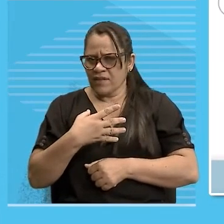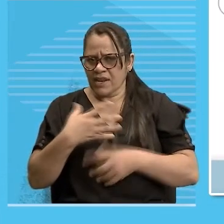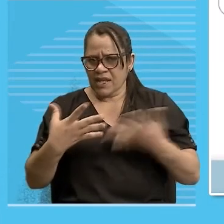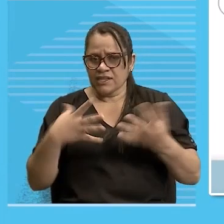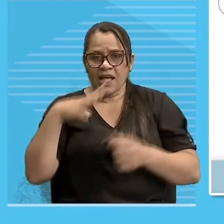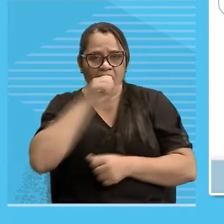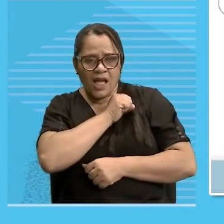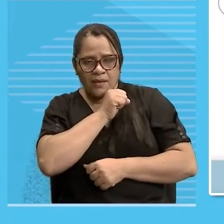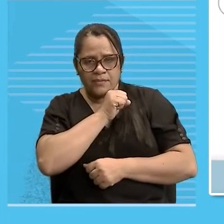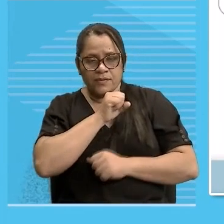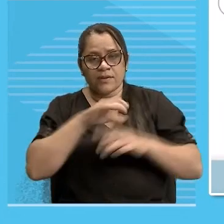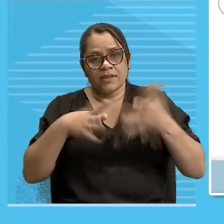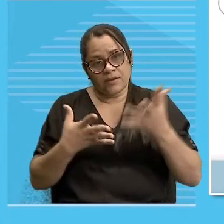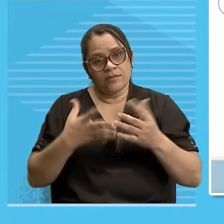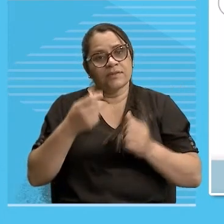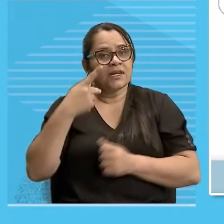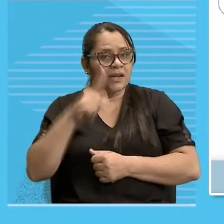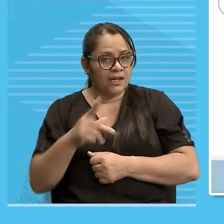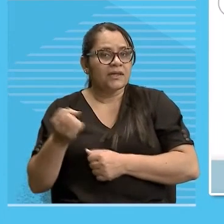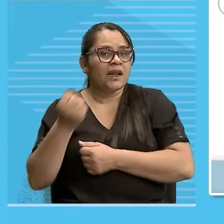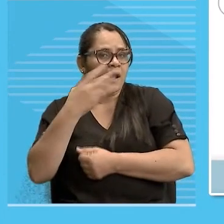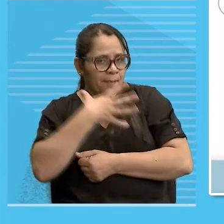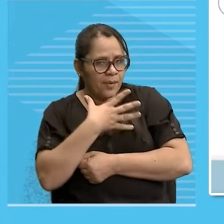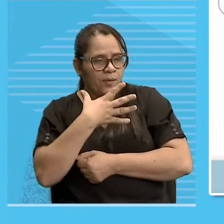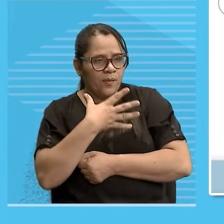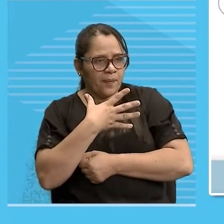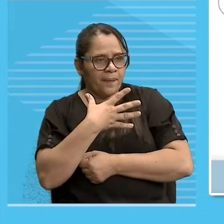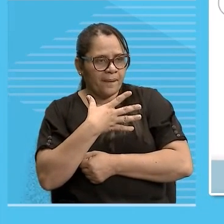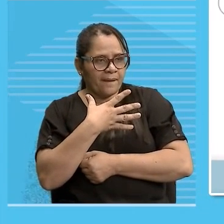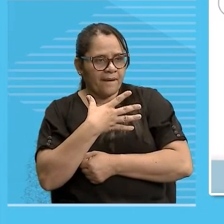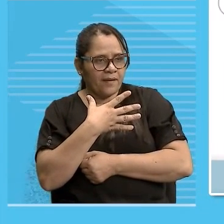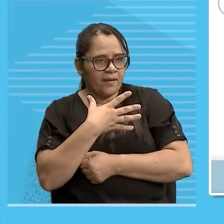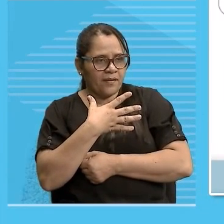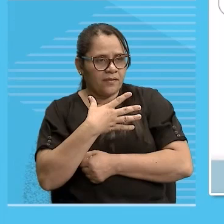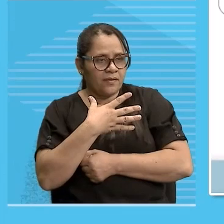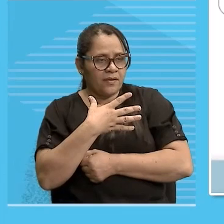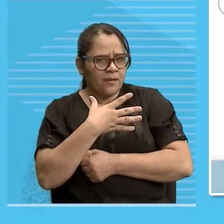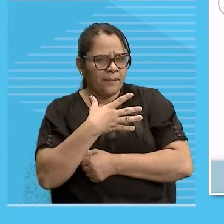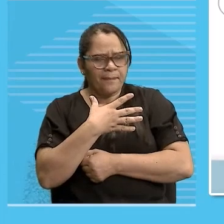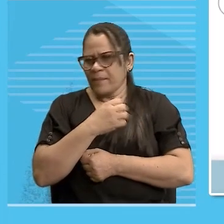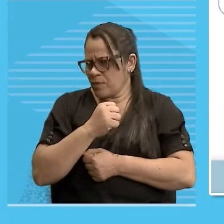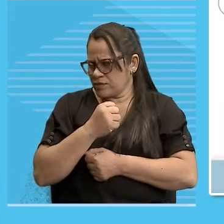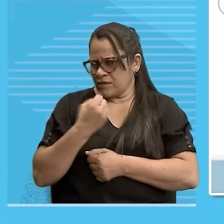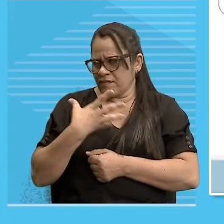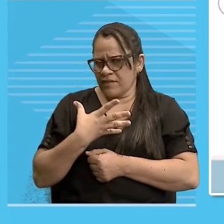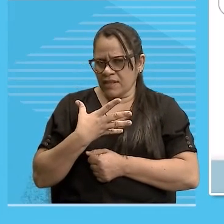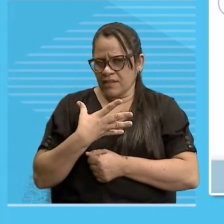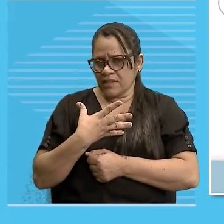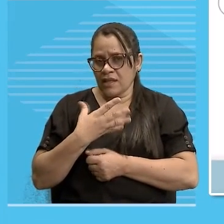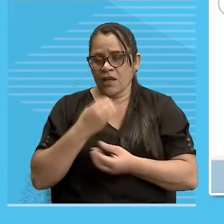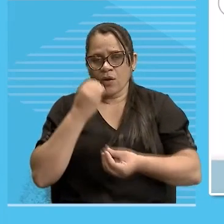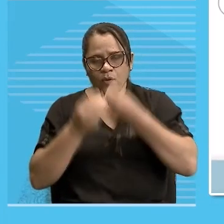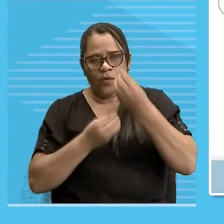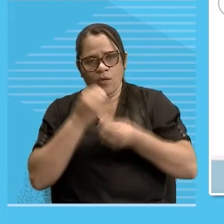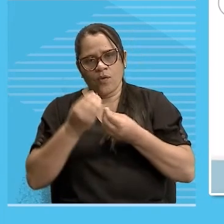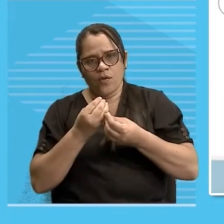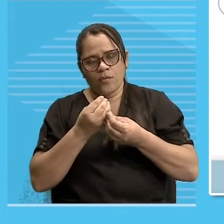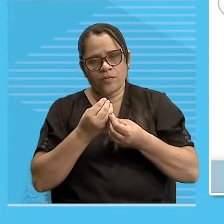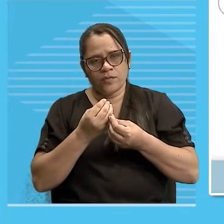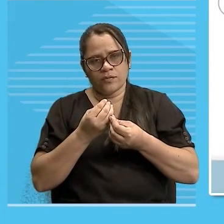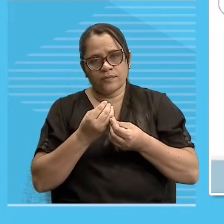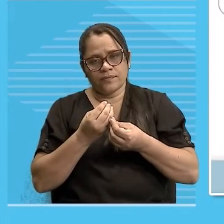Será que seria ainda bem? Quem dera. Puxa vida. Alto lá. Ah,